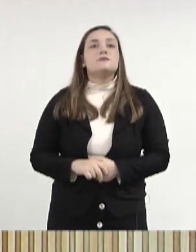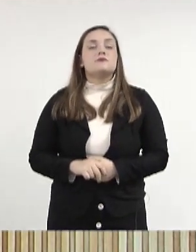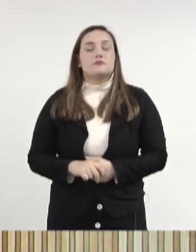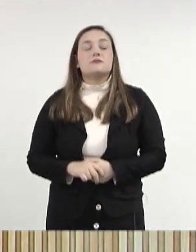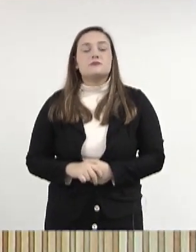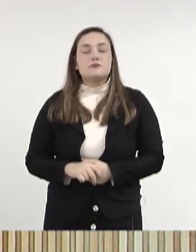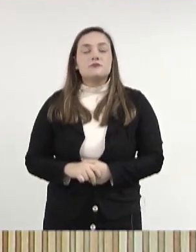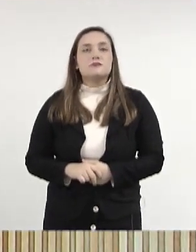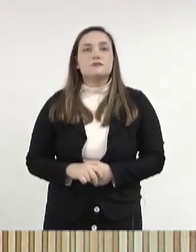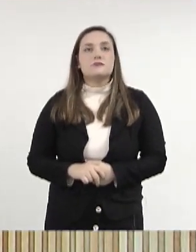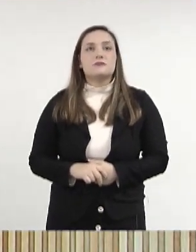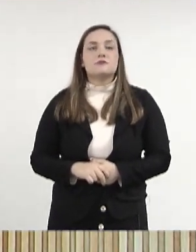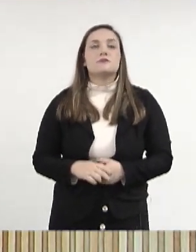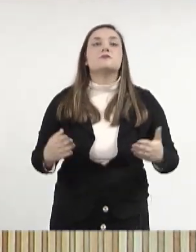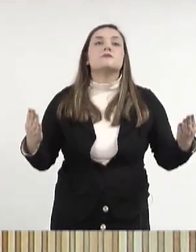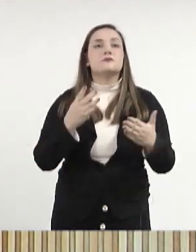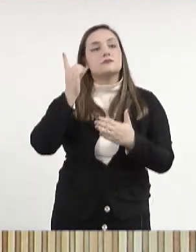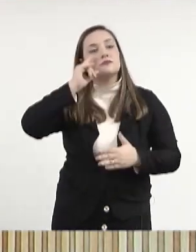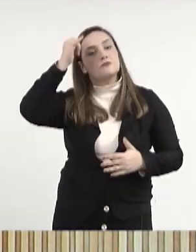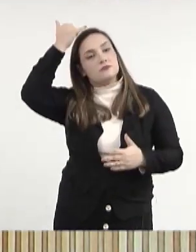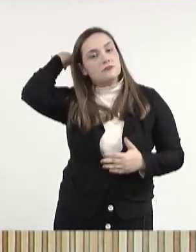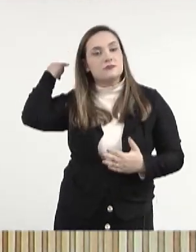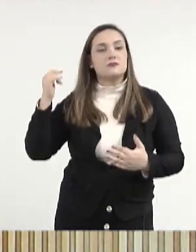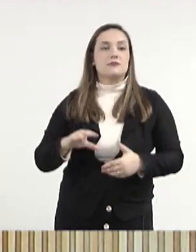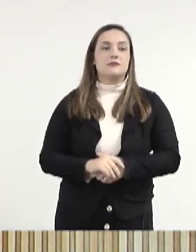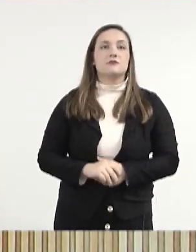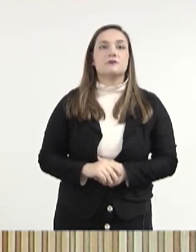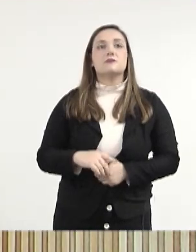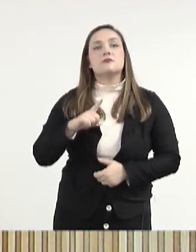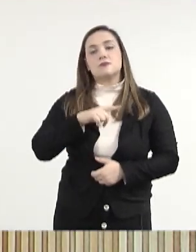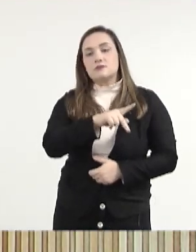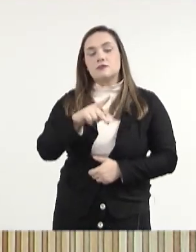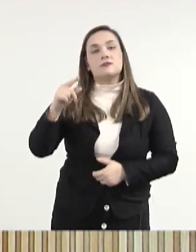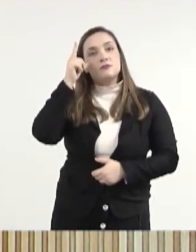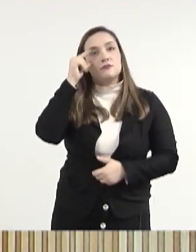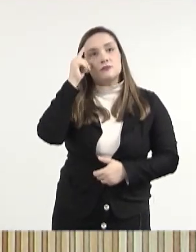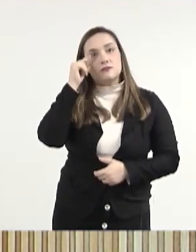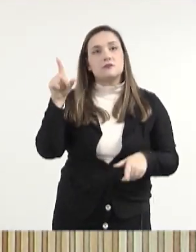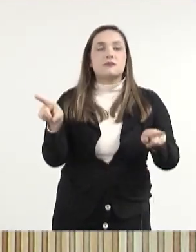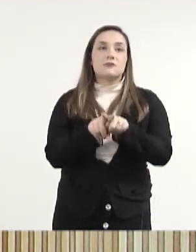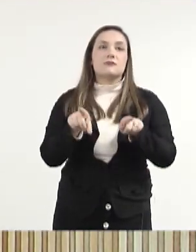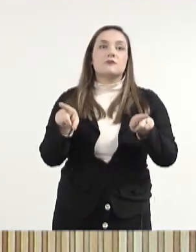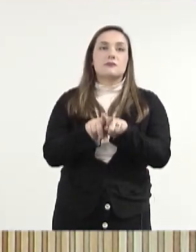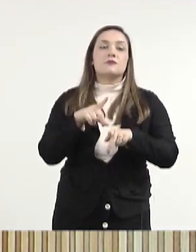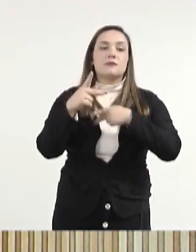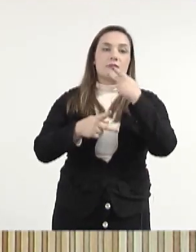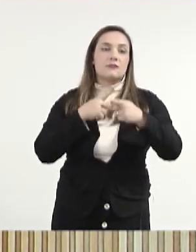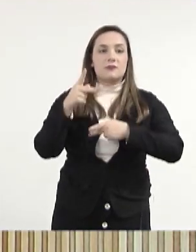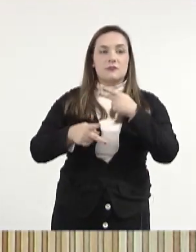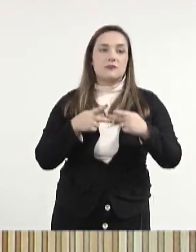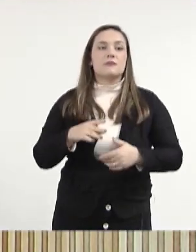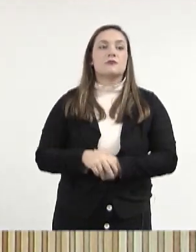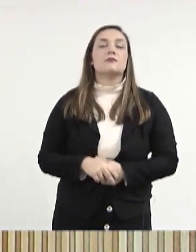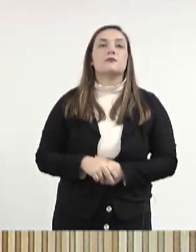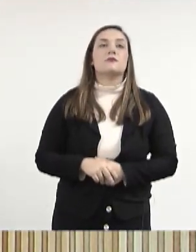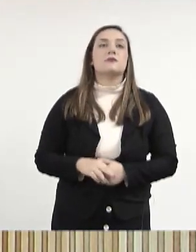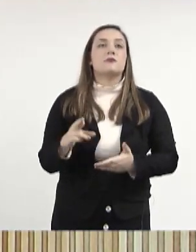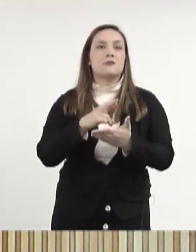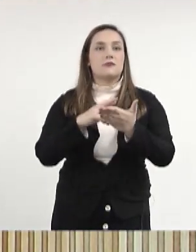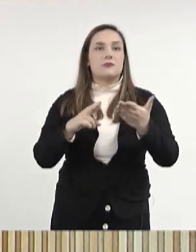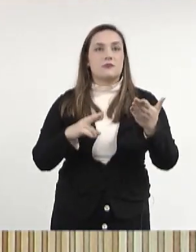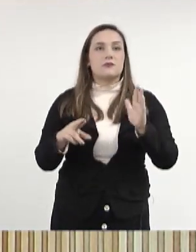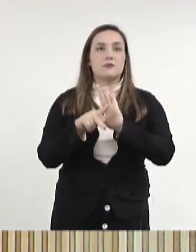Bom, além do deputado Júnior Mock, o presidente Gerson Claro também comentou o